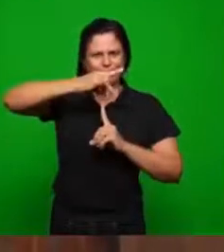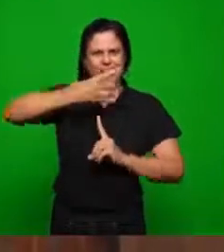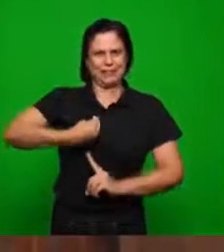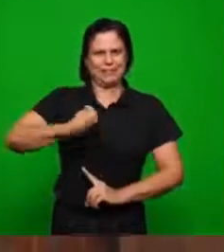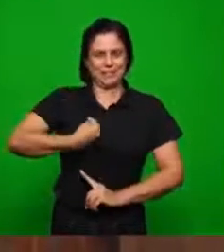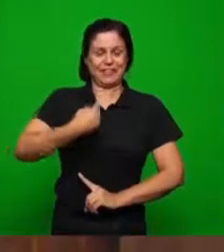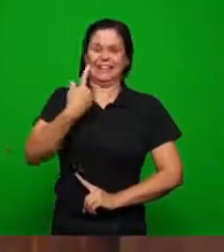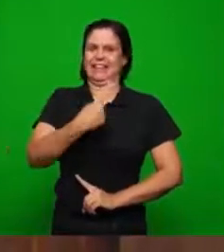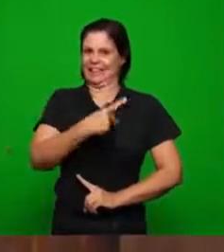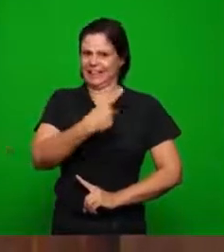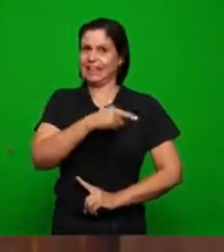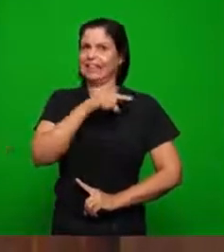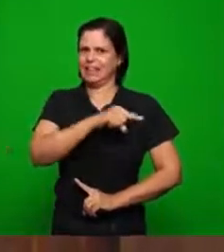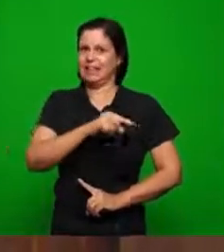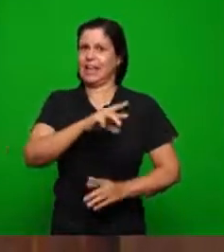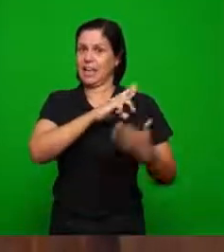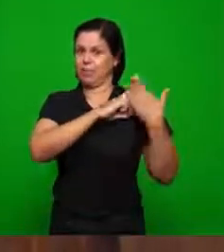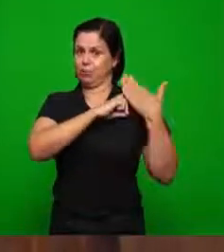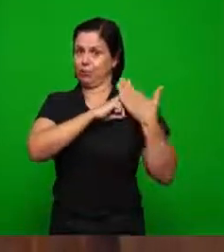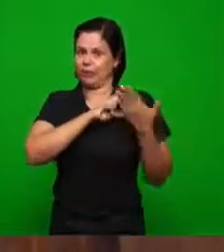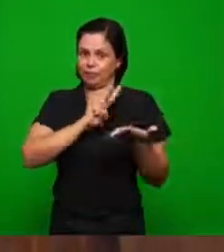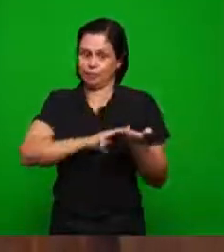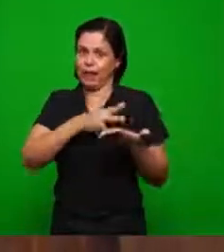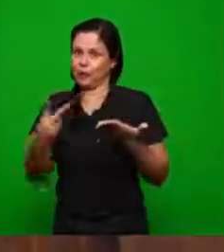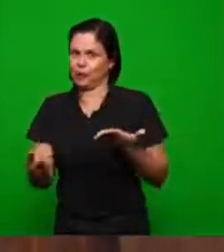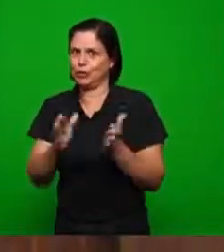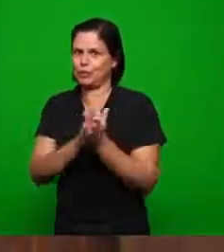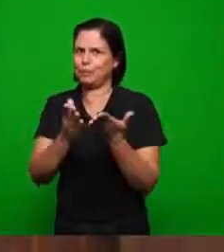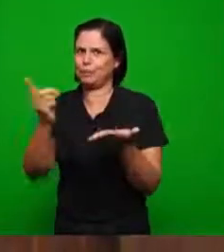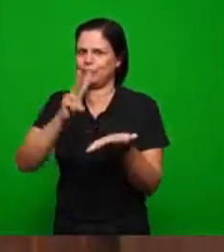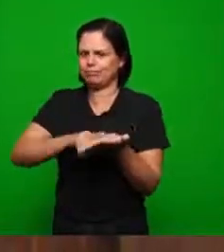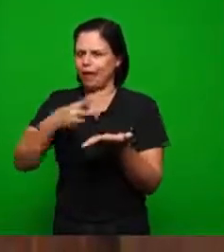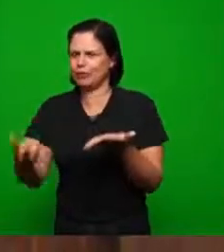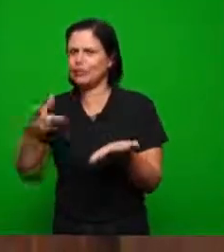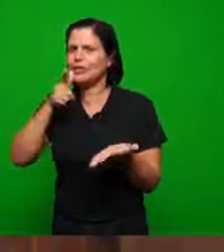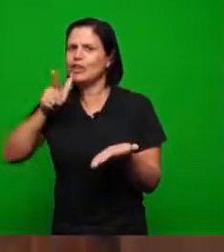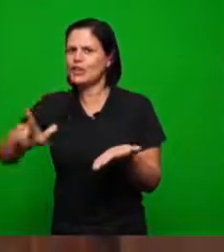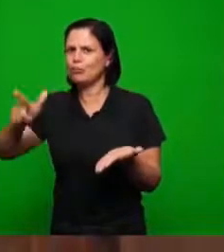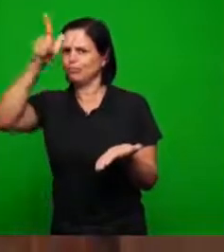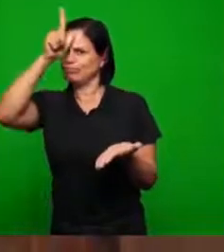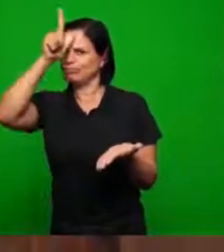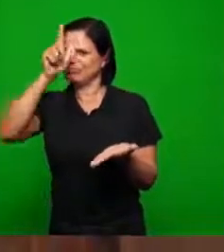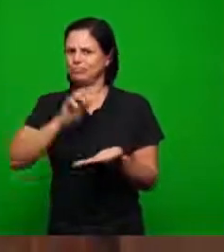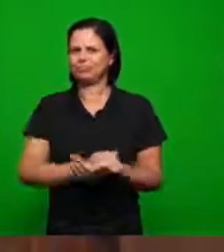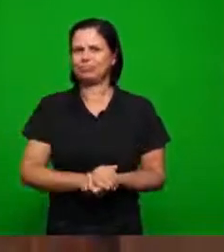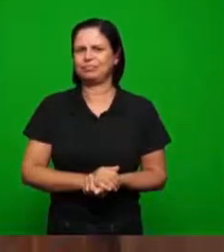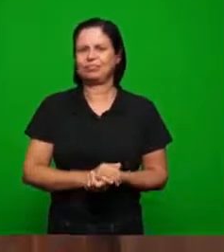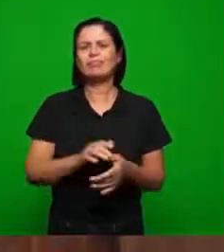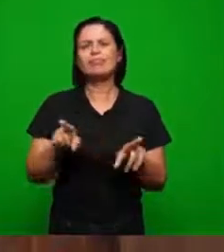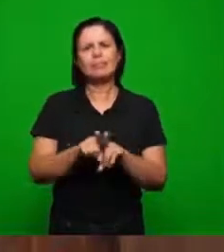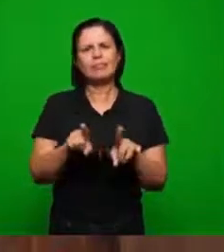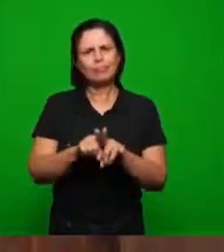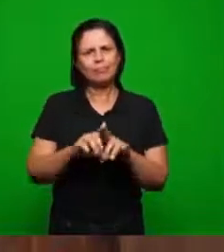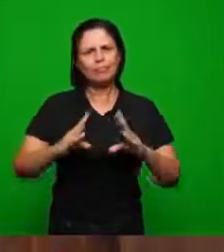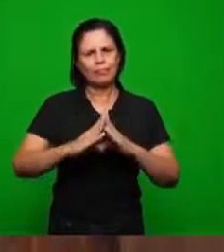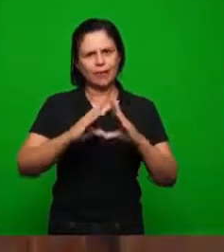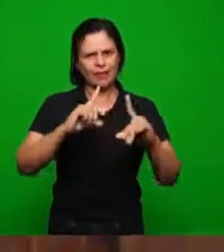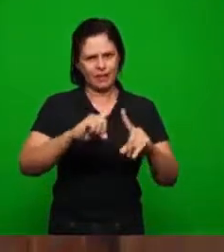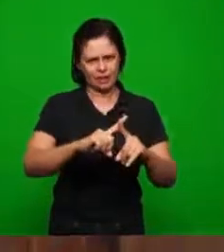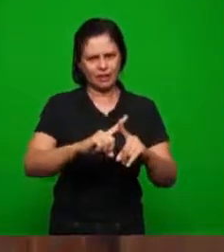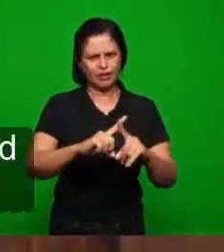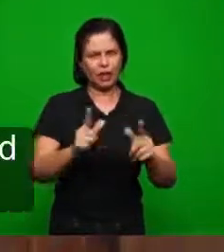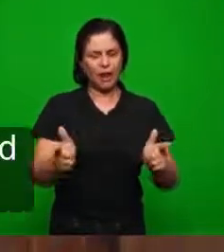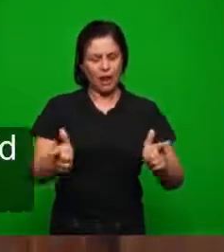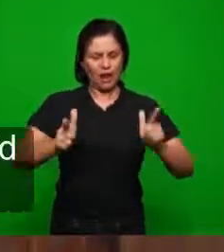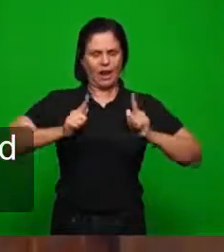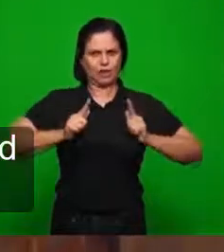realizar essa tarefa. Então, a outra preocupação que estava lá na igreja de Laodiceia